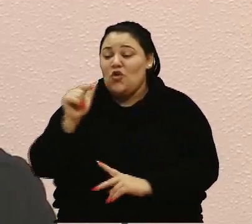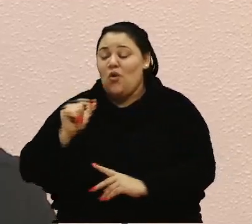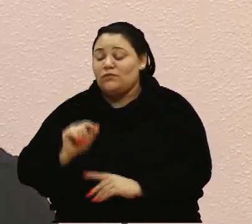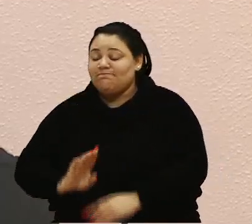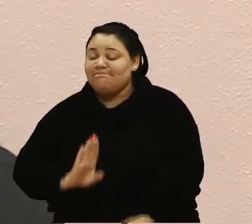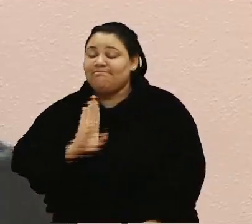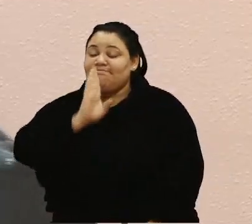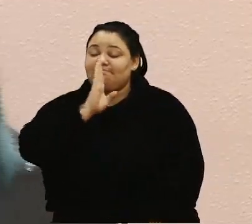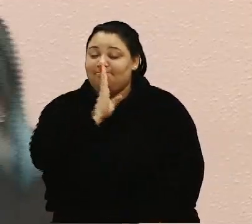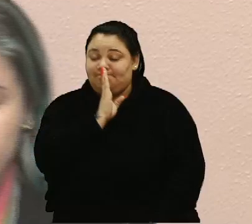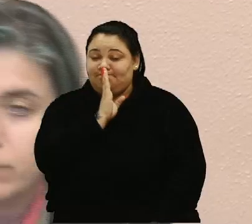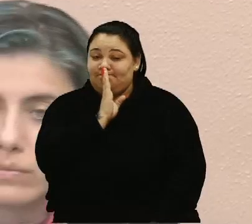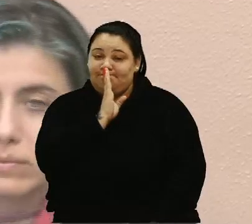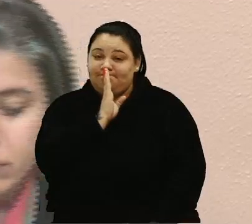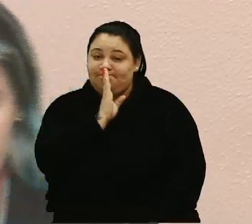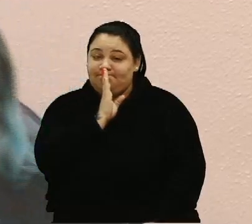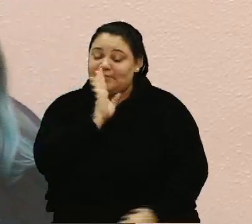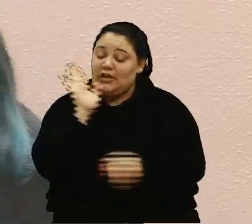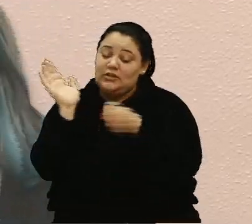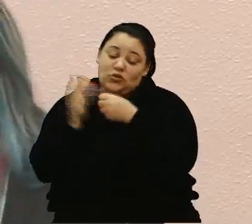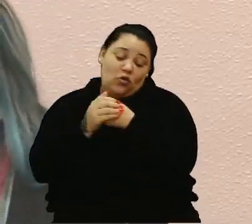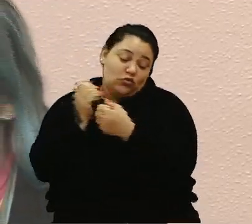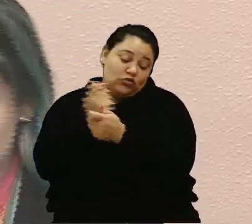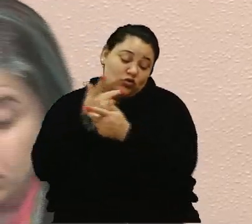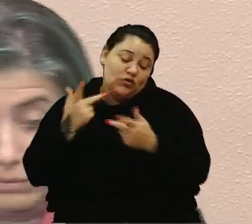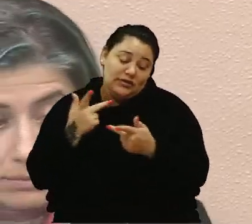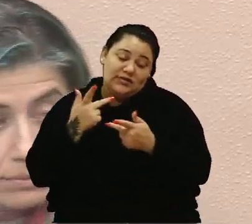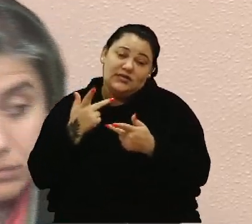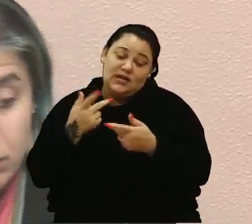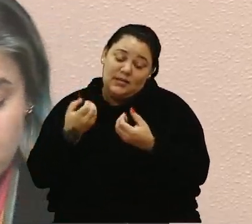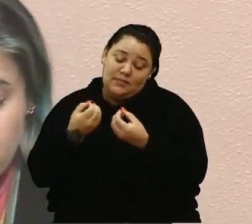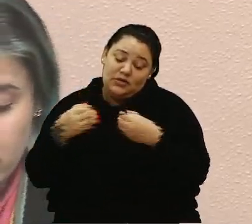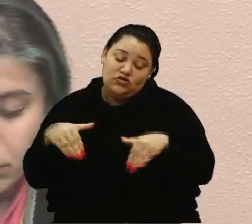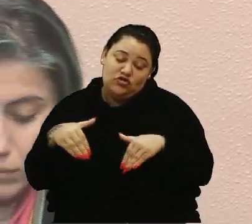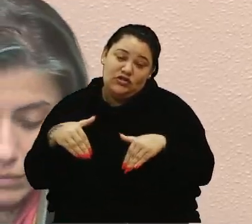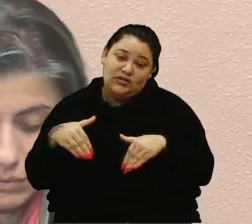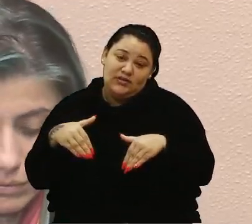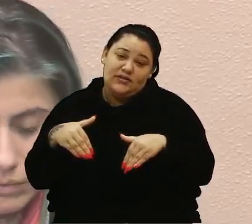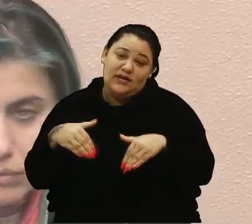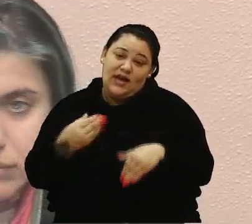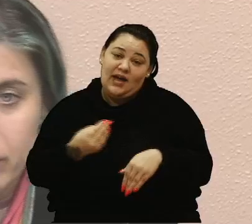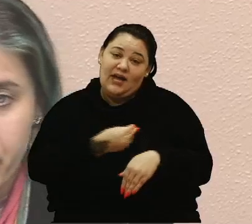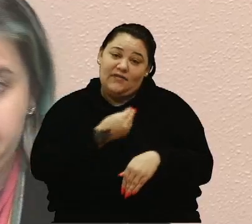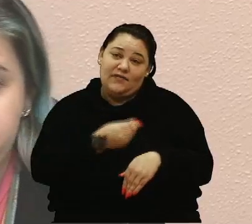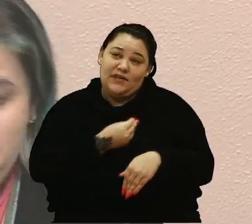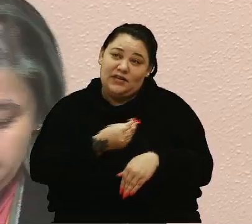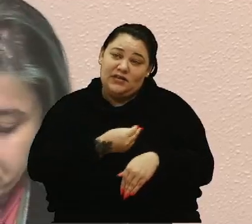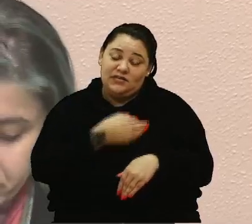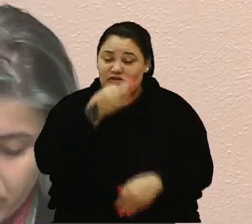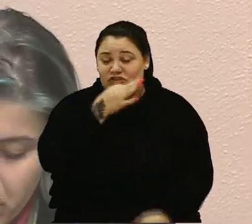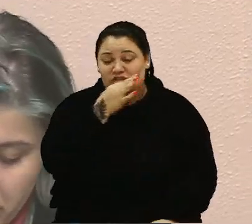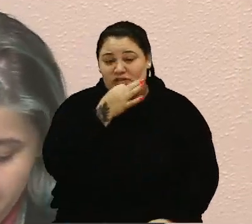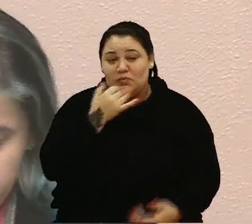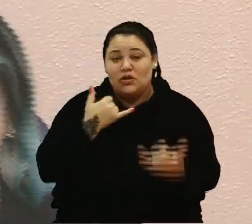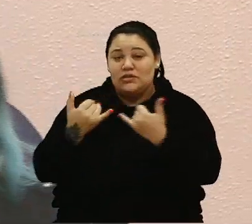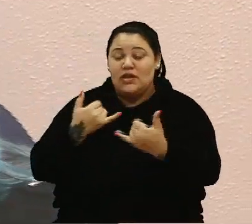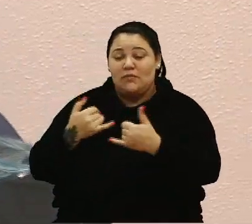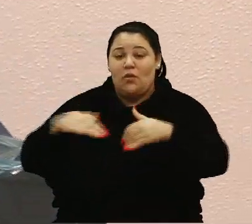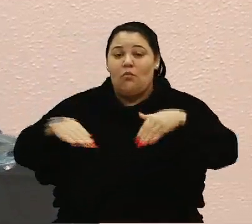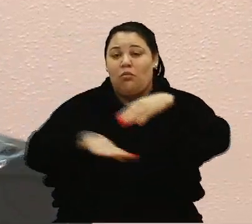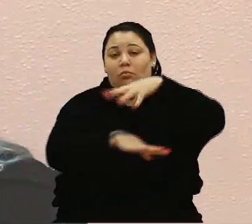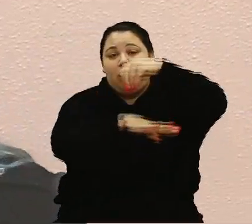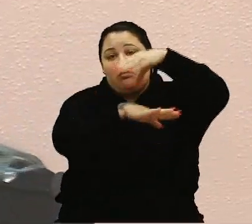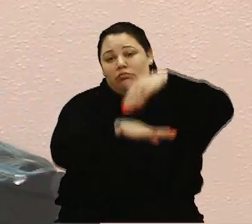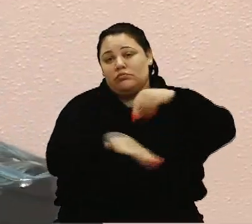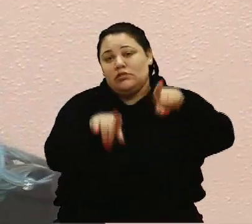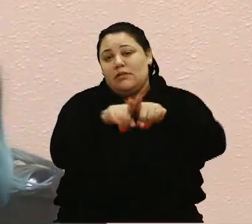cala e se omite questões que oneram a vida dos caxienses. Por exemplo, o Free Flow e tantos outros, a